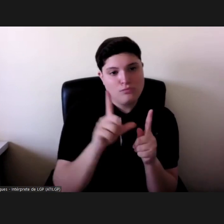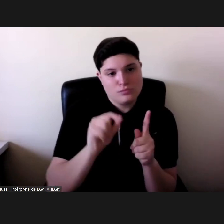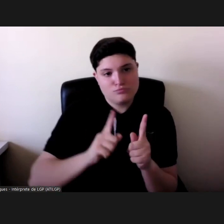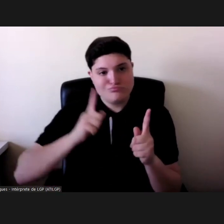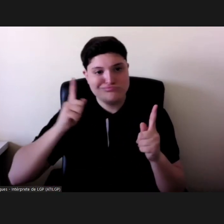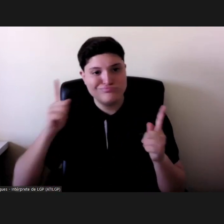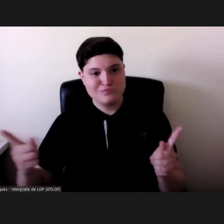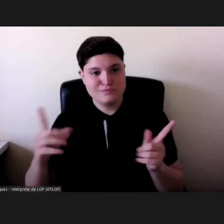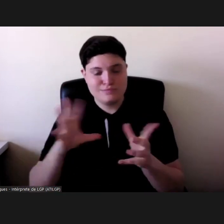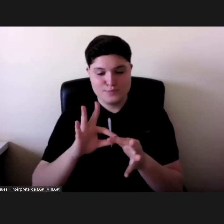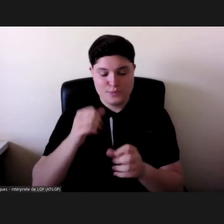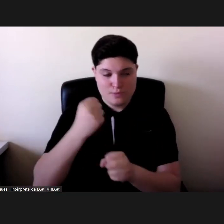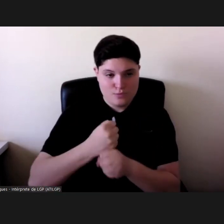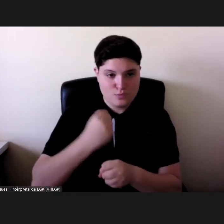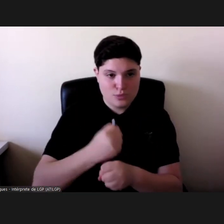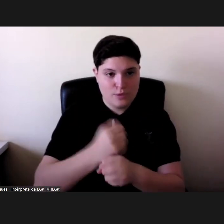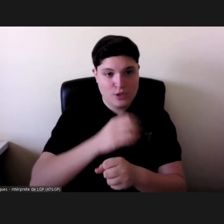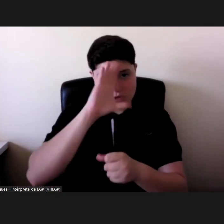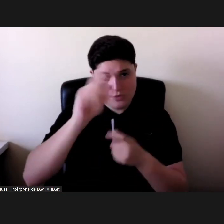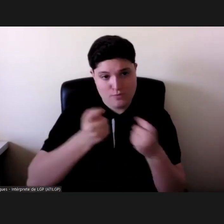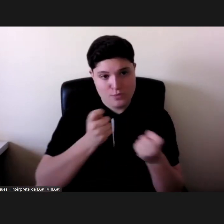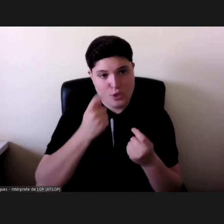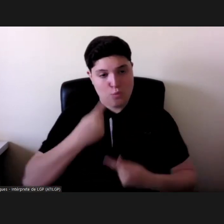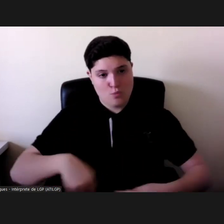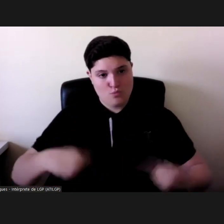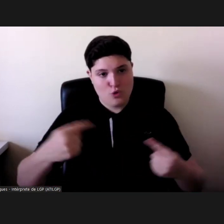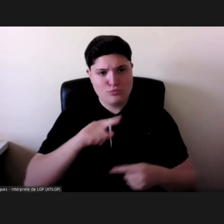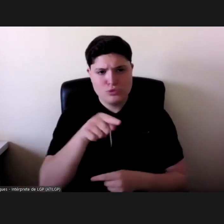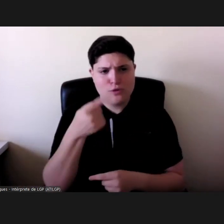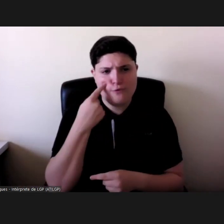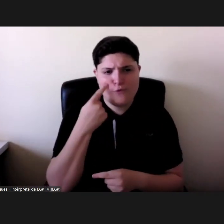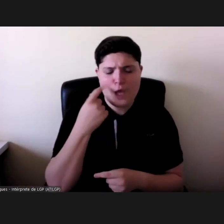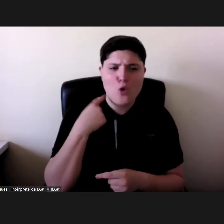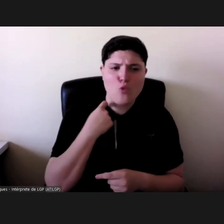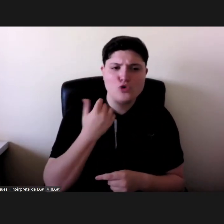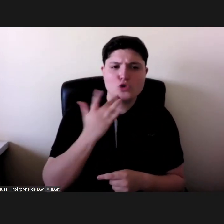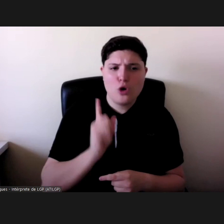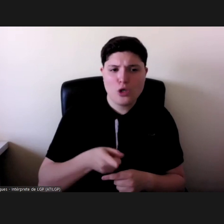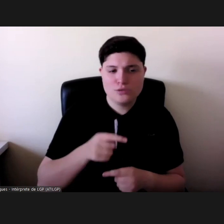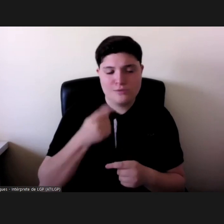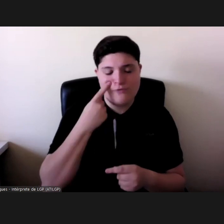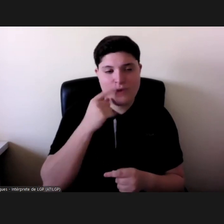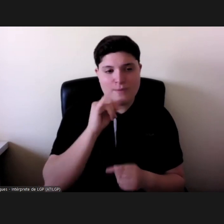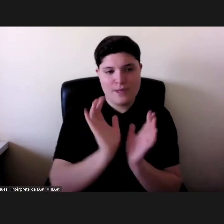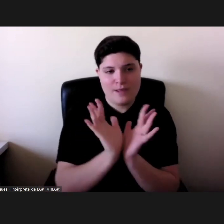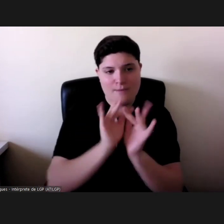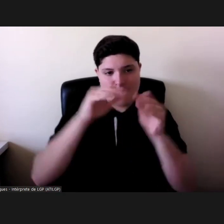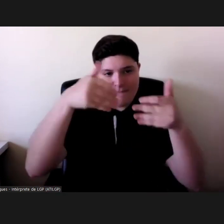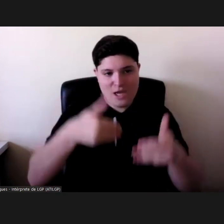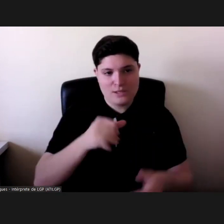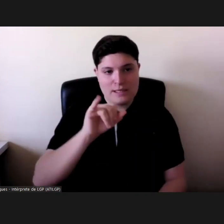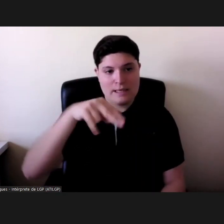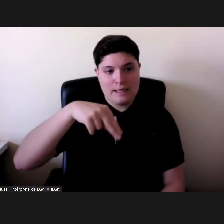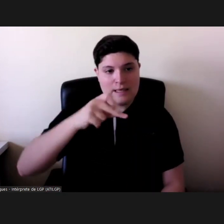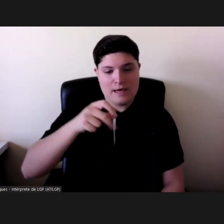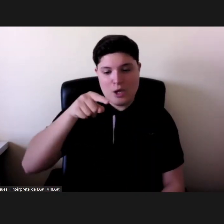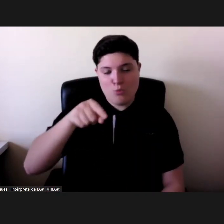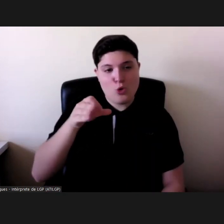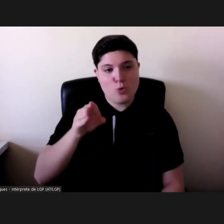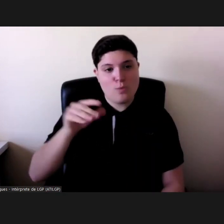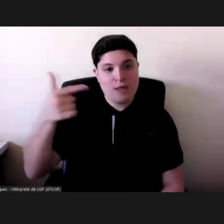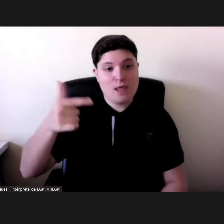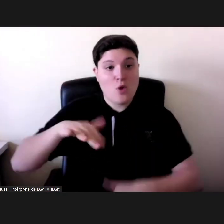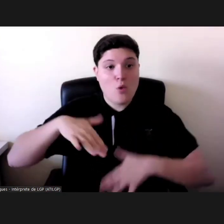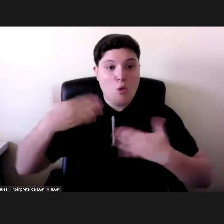e, claro, associada a isso a respectiva poupança financeira nesta parte do campus, que é um campus que nós